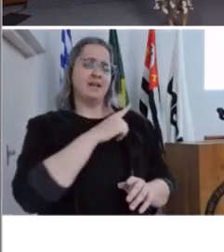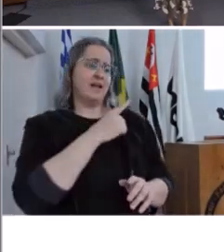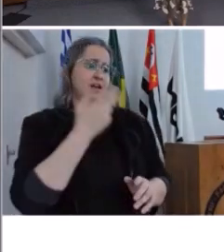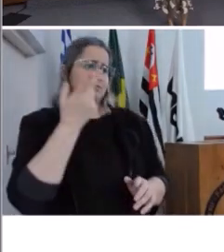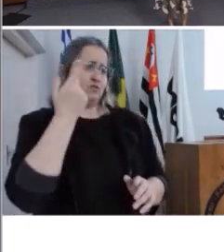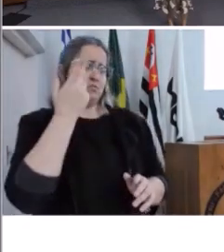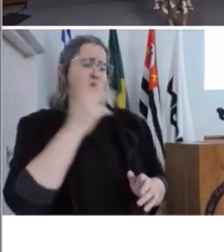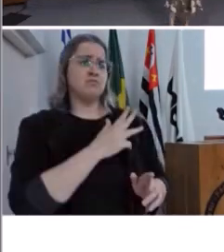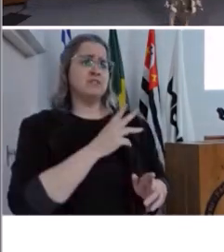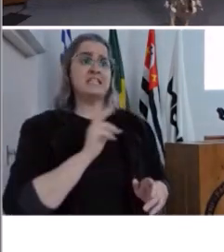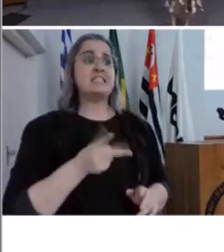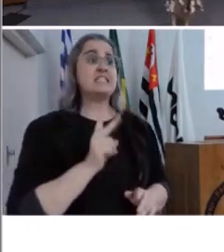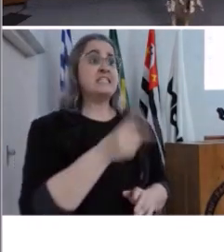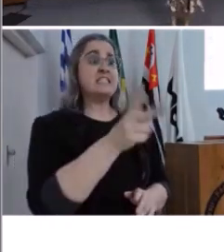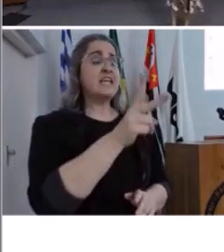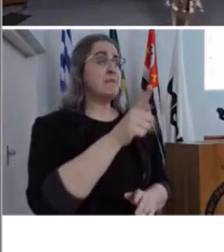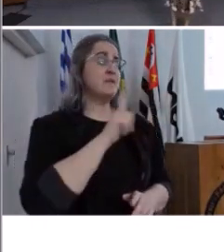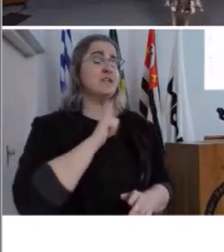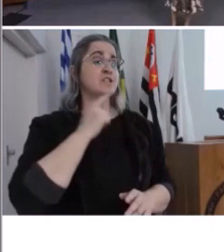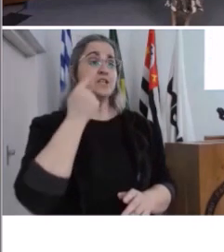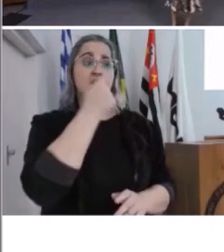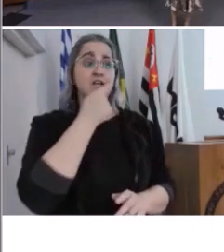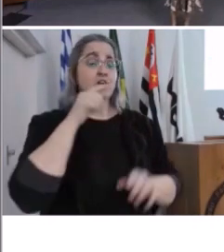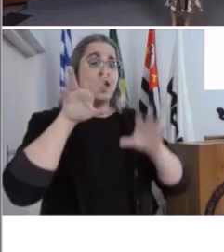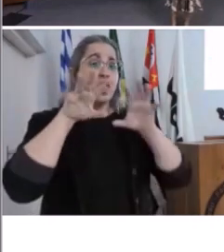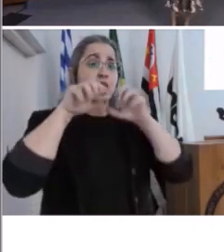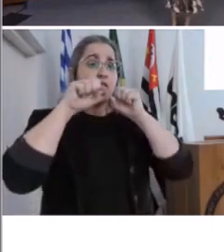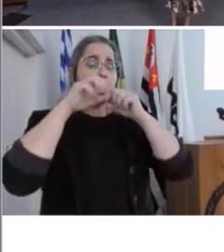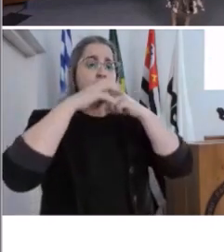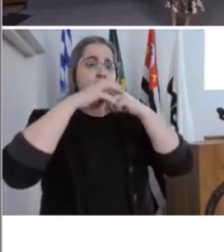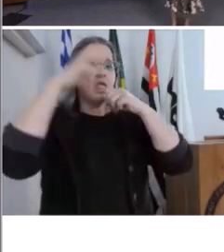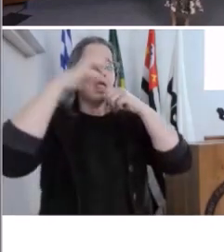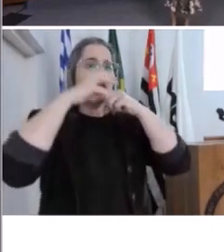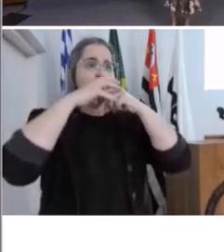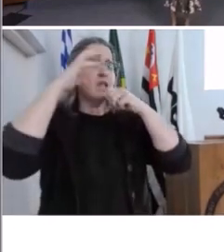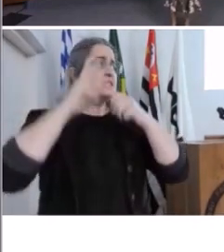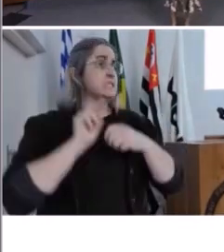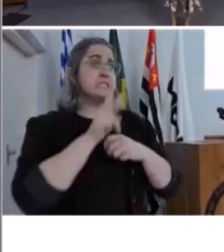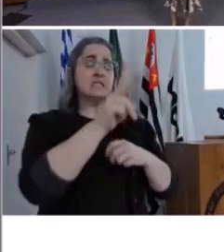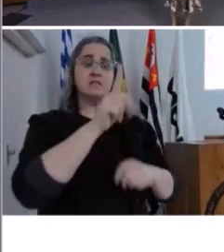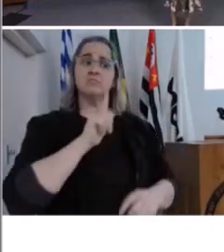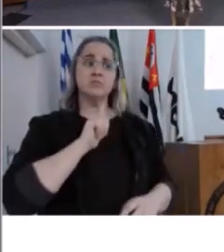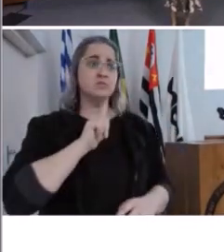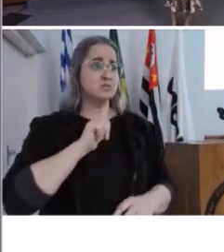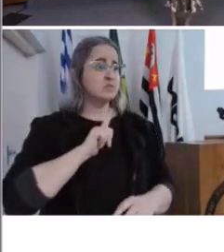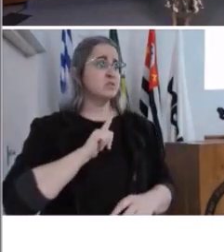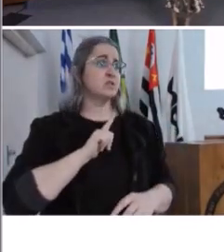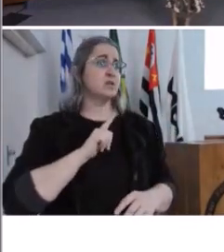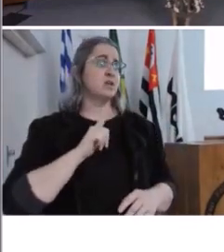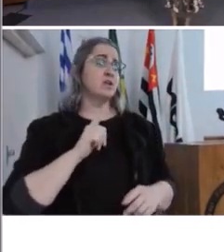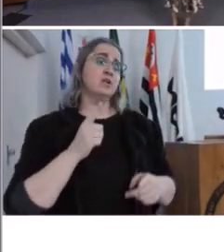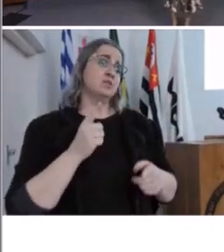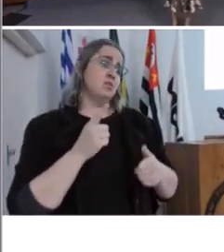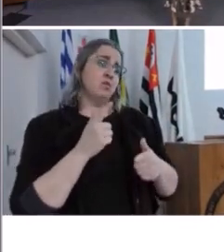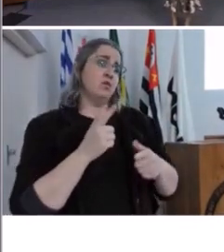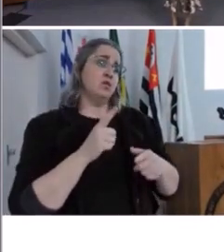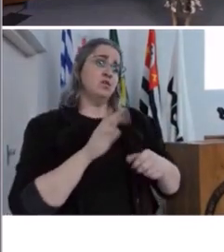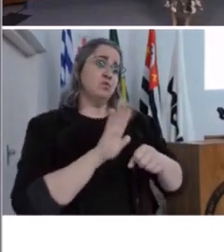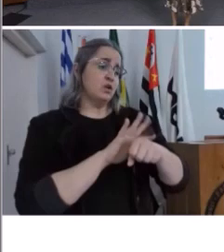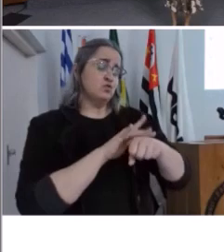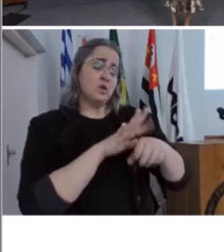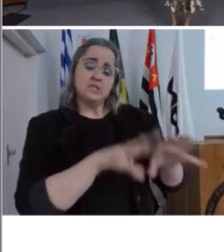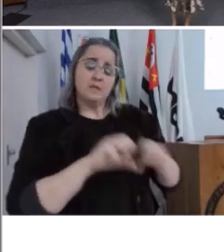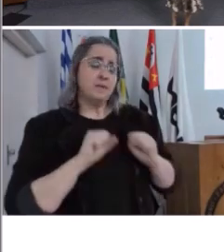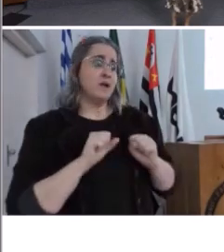comum. Era um paciente continuamente, ele tinha infecções bucais. Então, ele tinha um sistema imunológico também bastante não